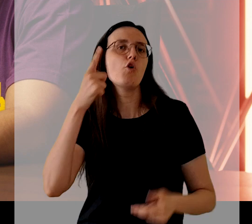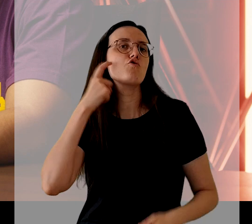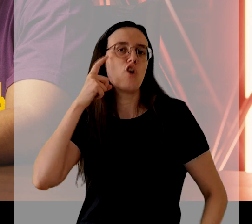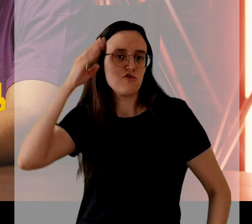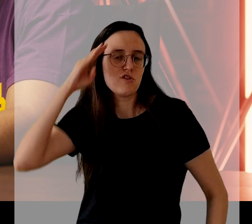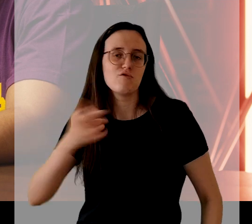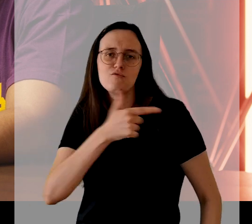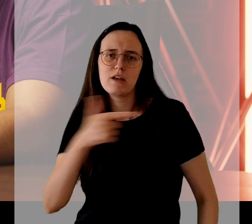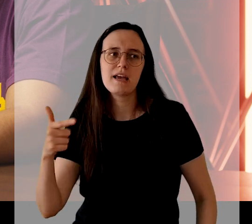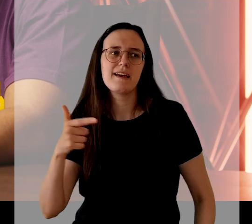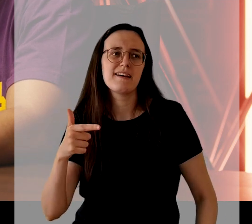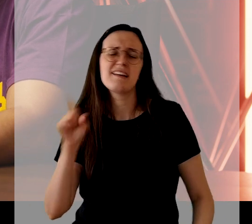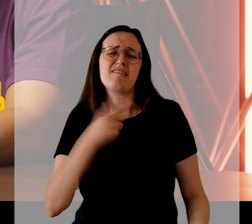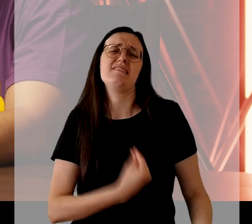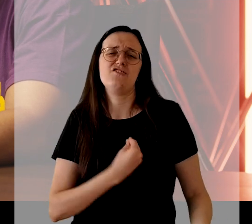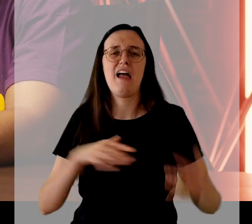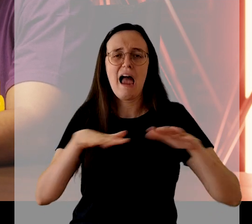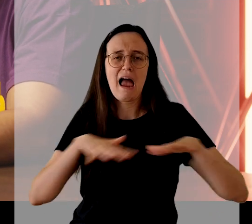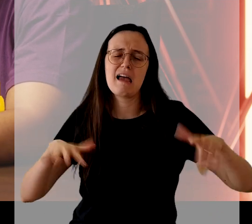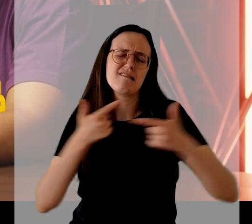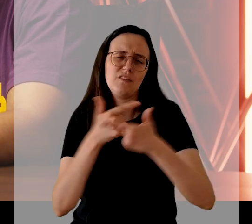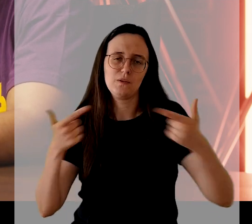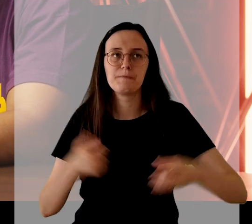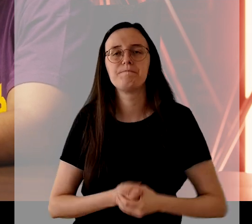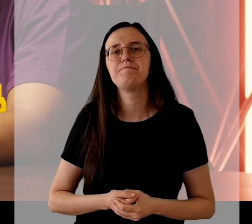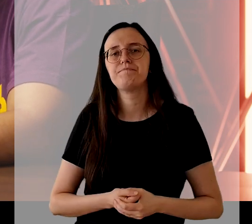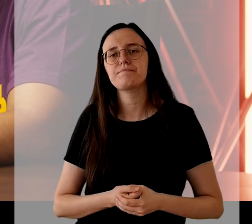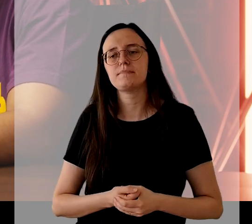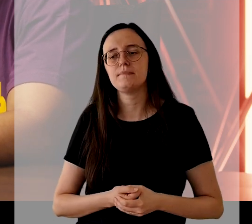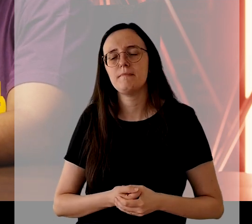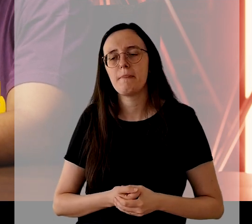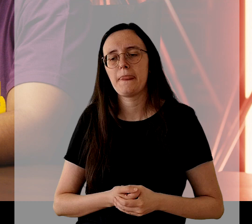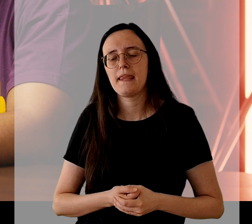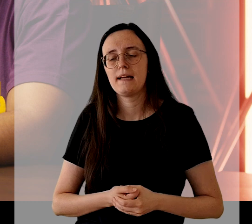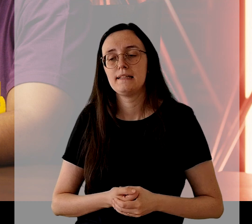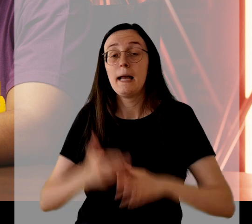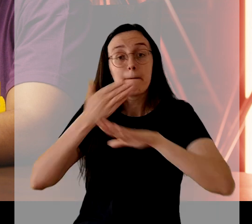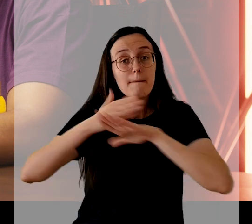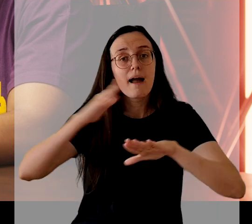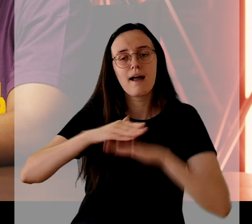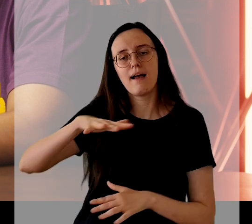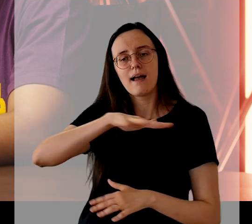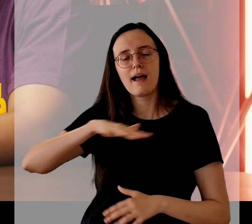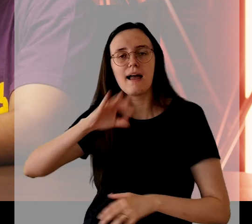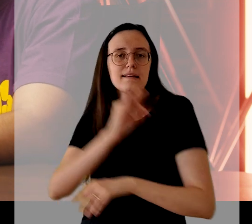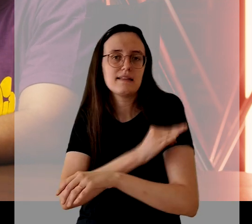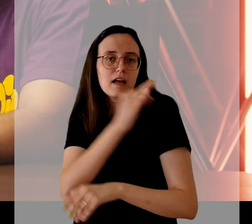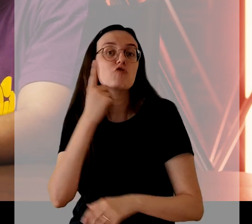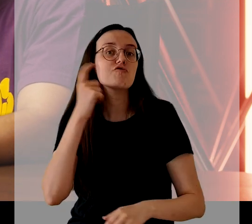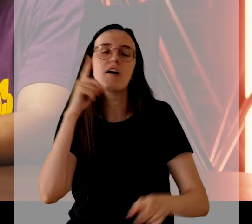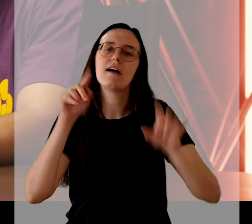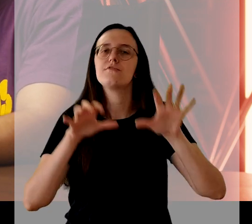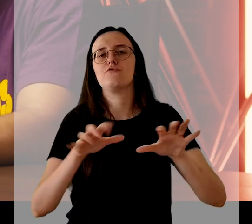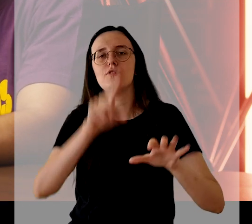locadoras de som direto, nem muitas, né? Não existem locadoras especializadas nisso. Uma grande prática do mercado entre técnicos de